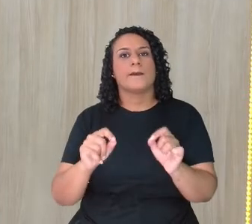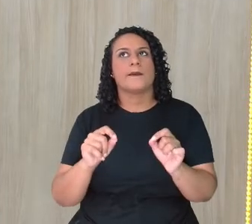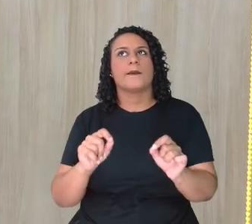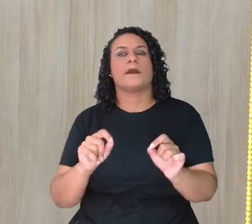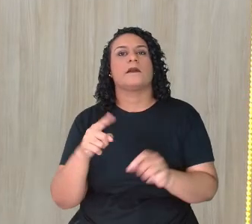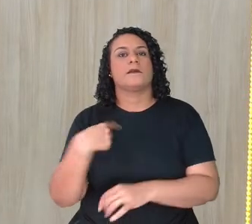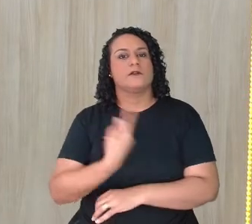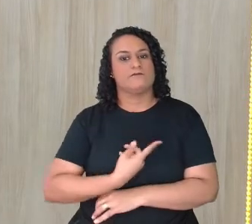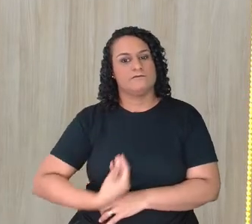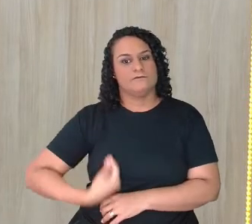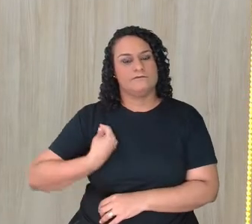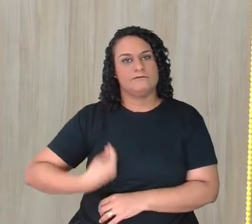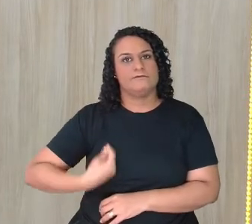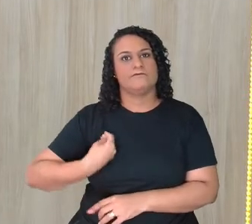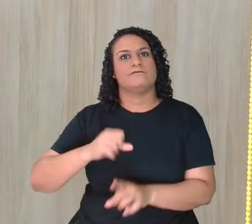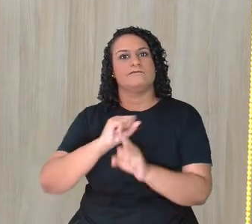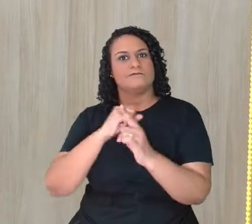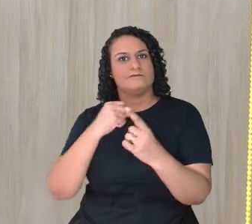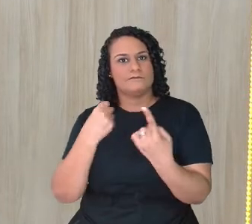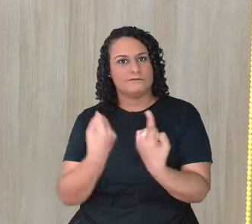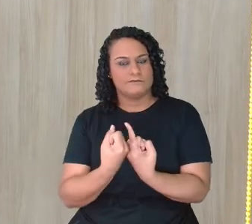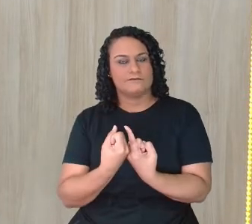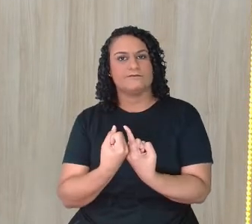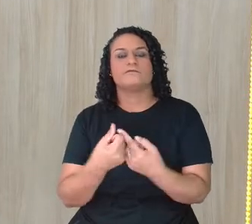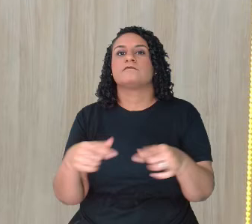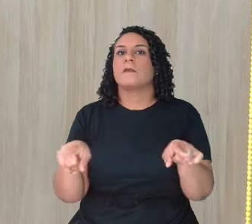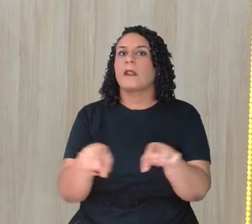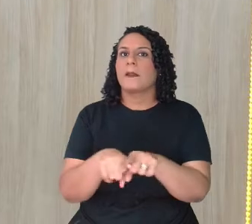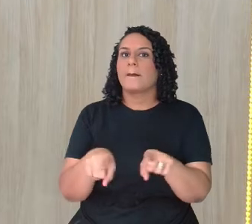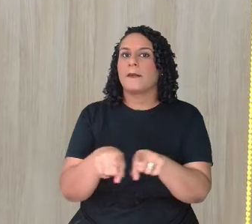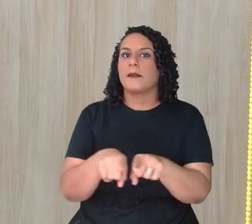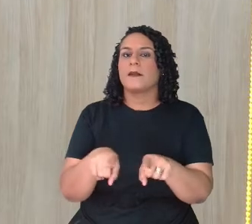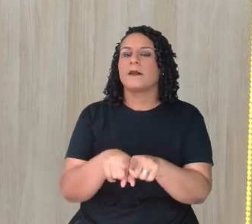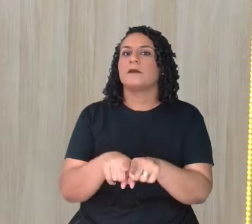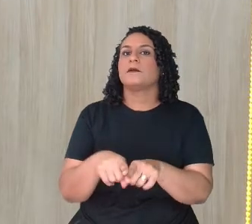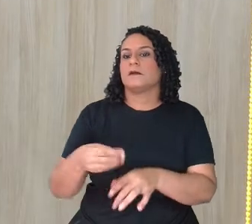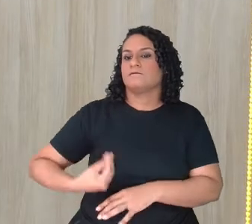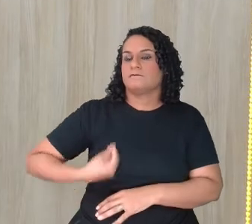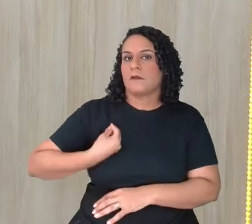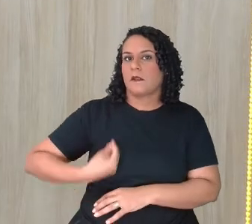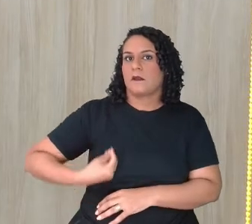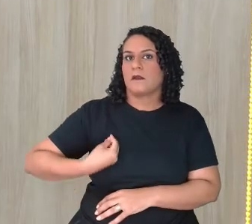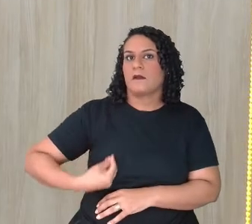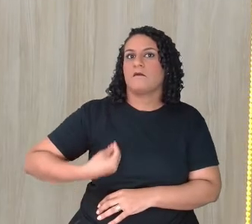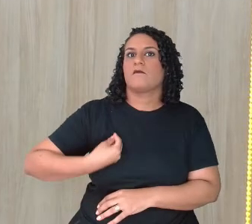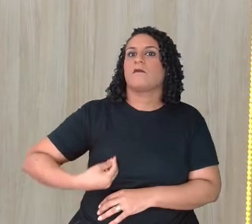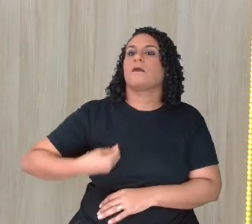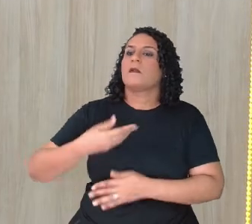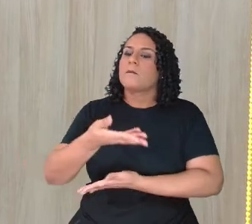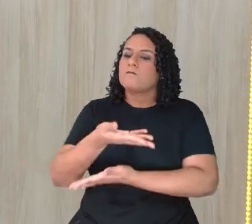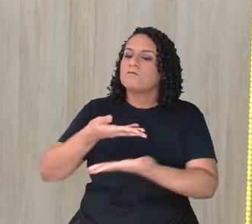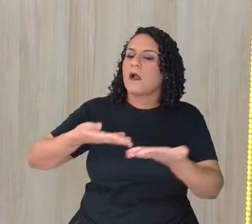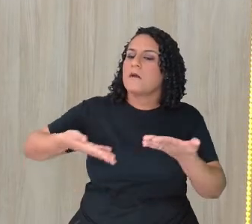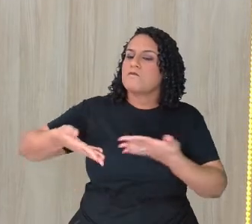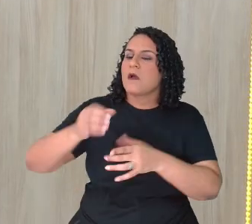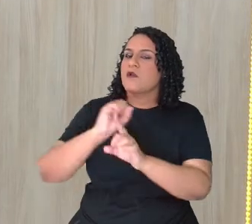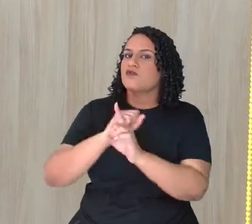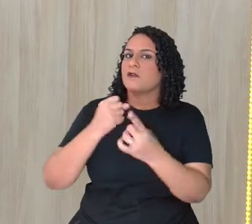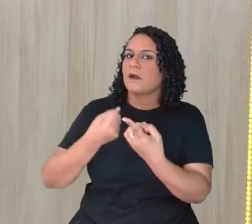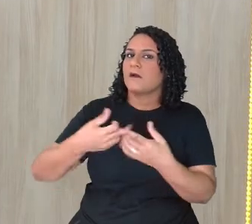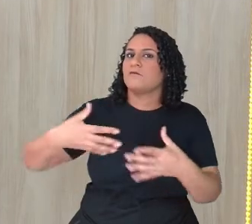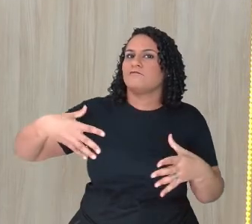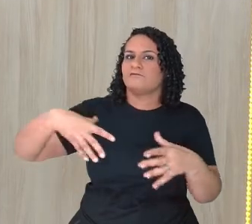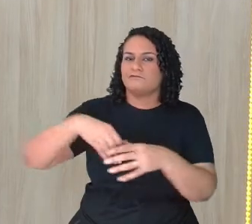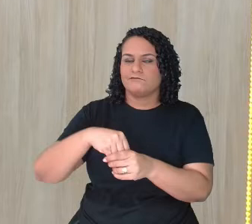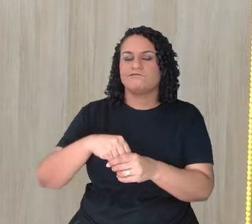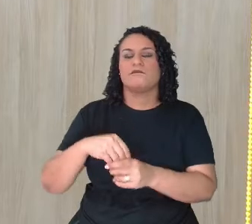vida social, temos o campo de atuação, não é, da vida pública, quando envolve, não é,